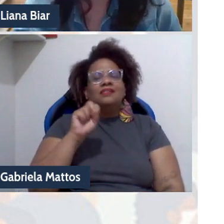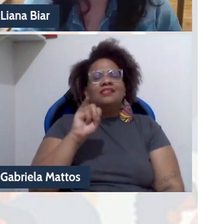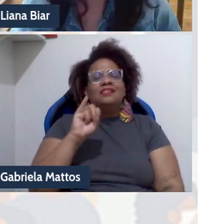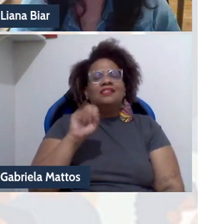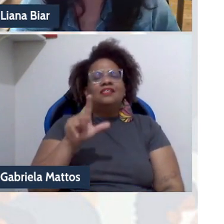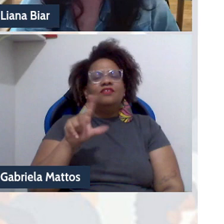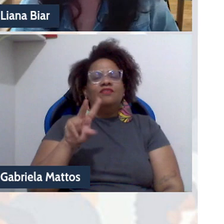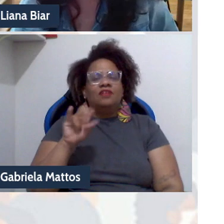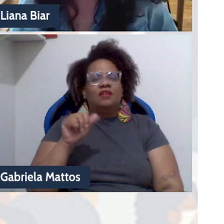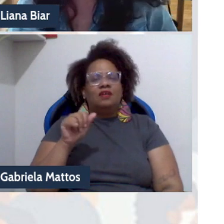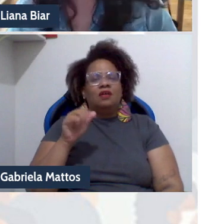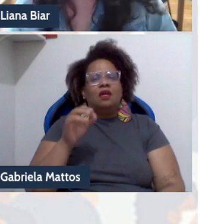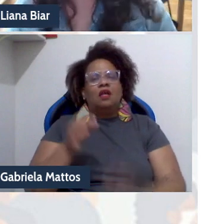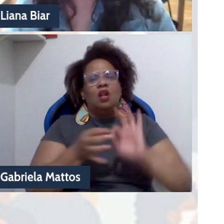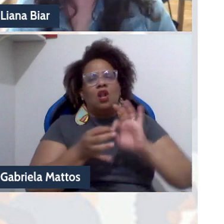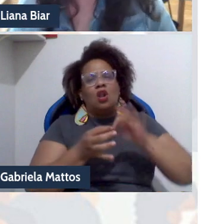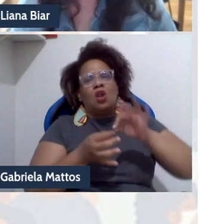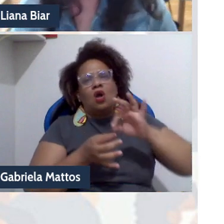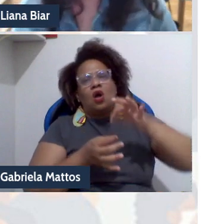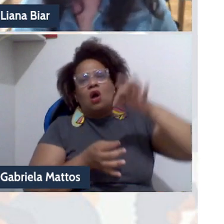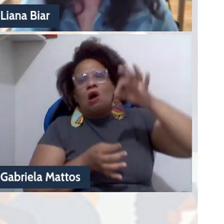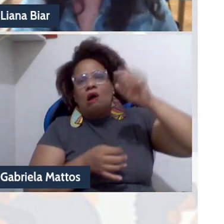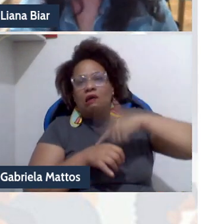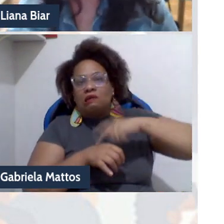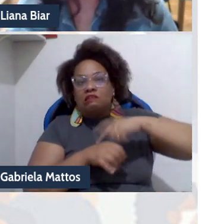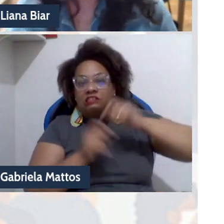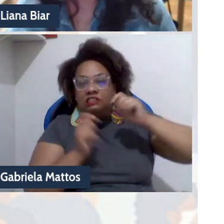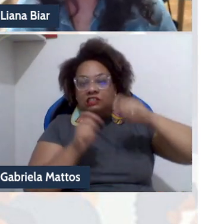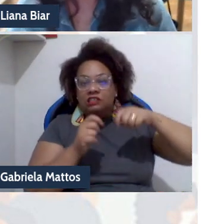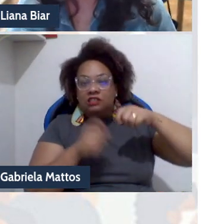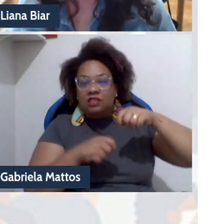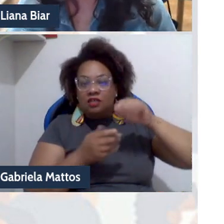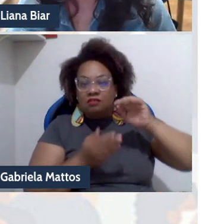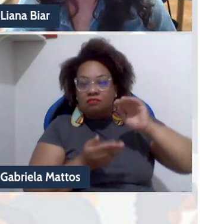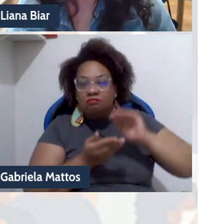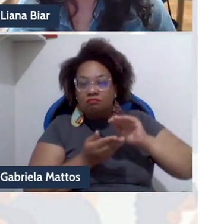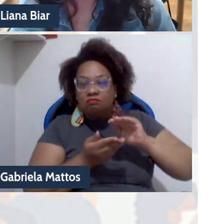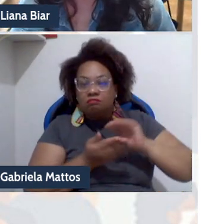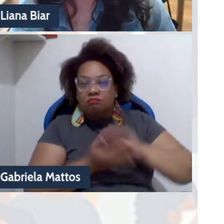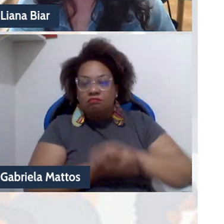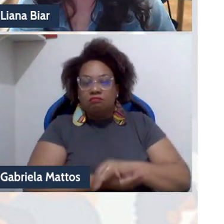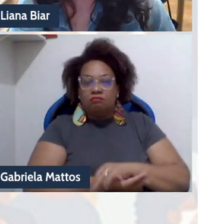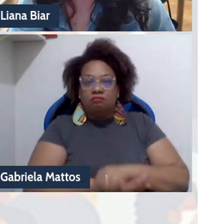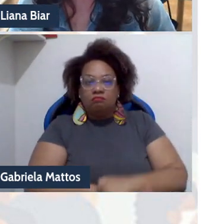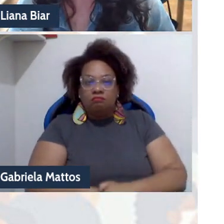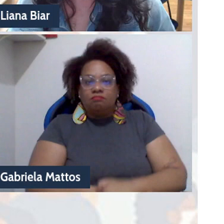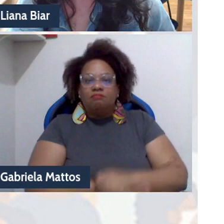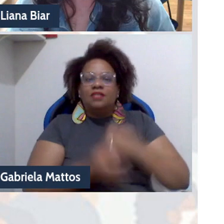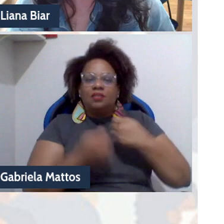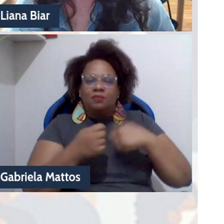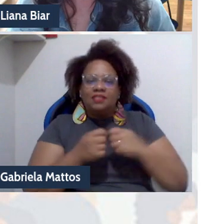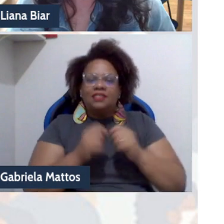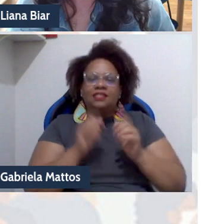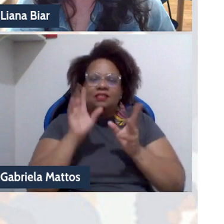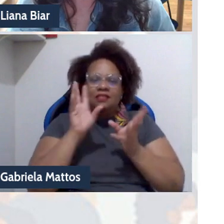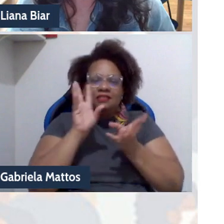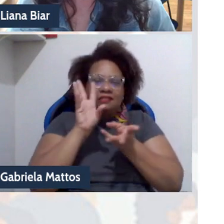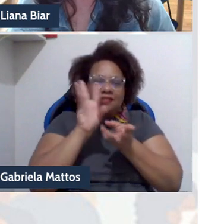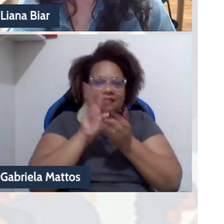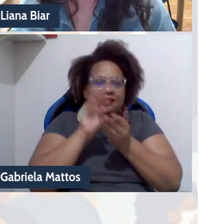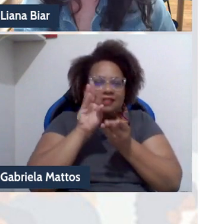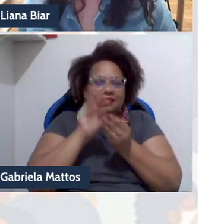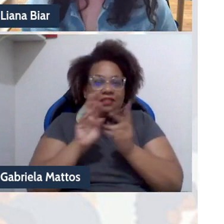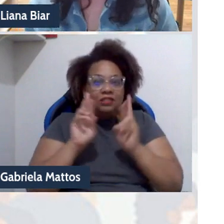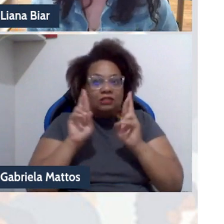E aí, para dar conta aqui no tempo que a gente tem, eu tive que fazer algumas supressões e encaixes, espero que não tenha